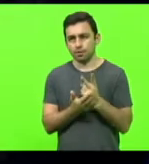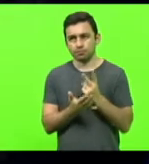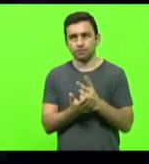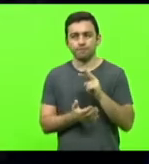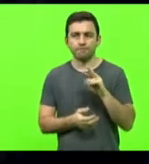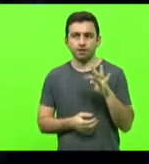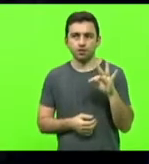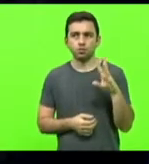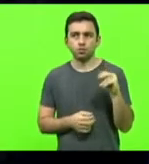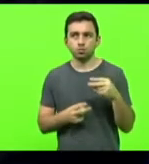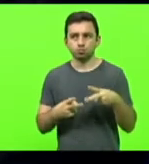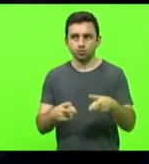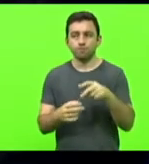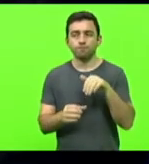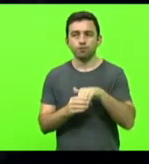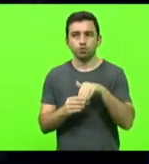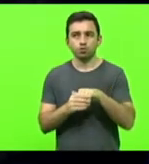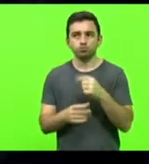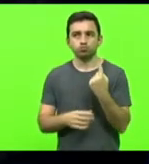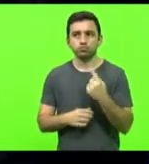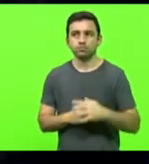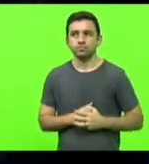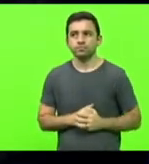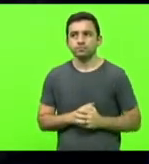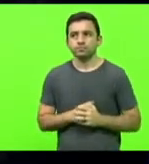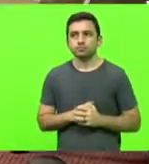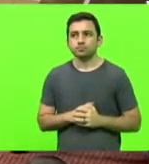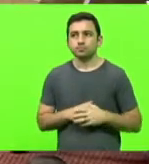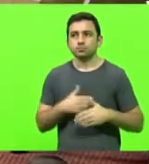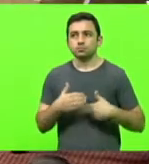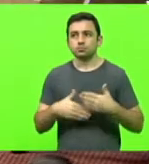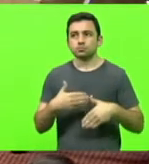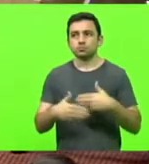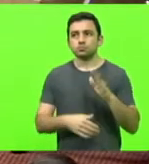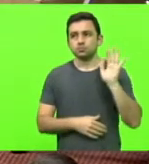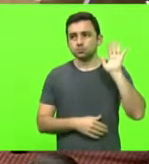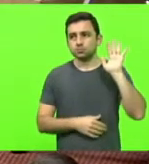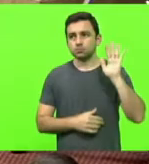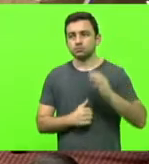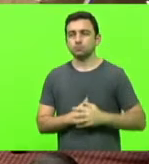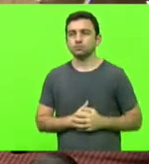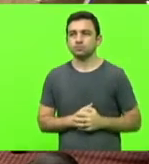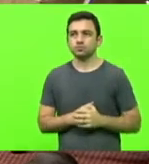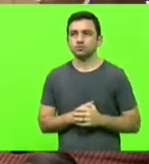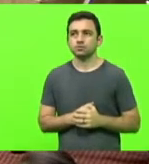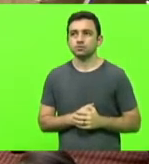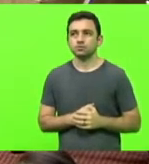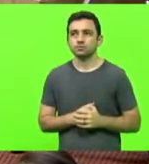veto, voto 1. Presidente, encaminhamento. Senhor presidente, deputado Ivan Nartz.